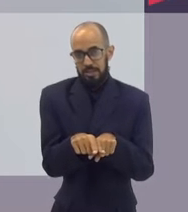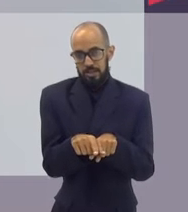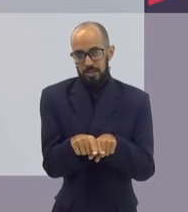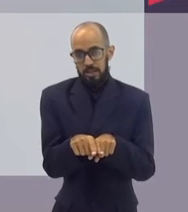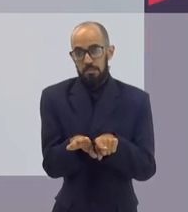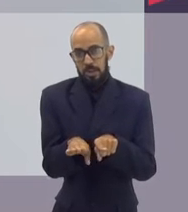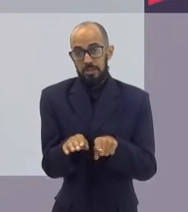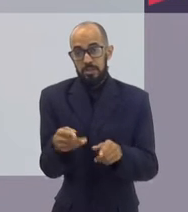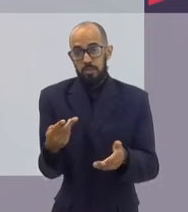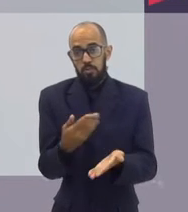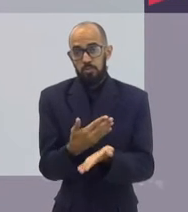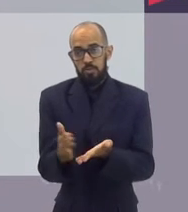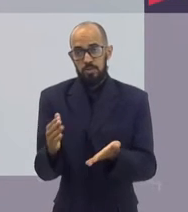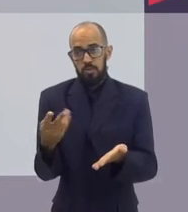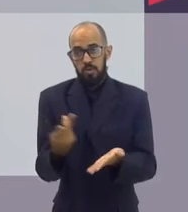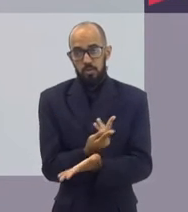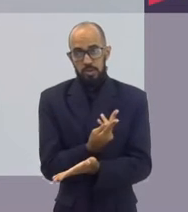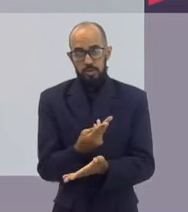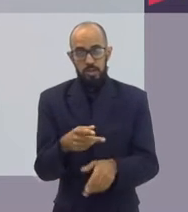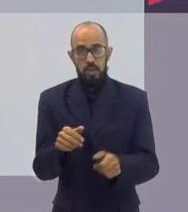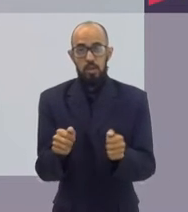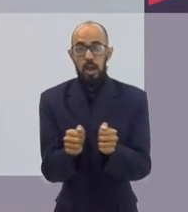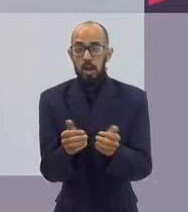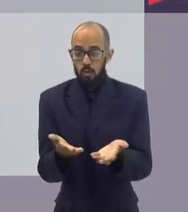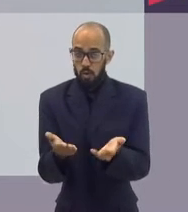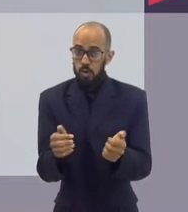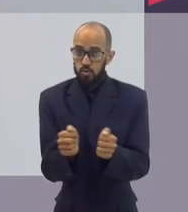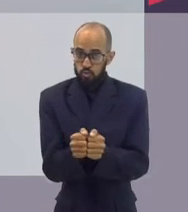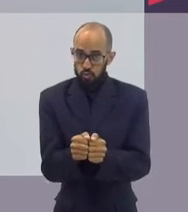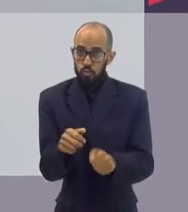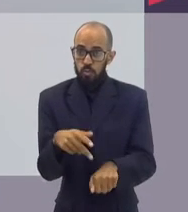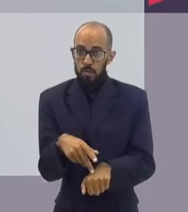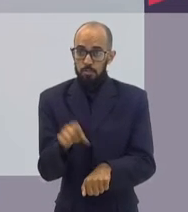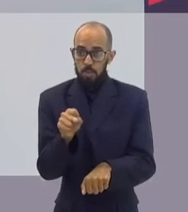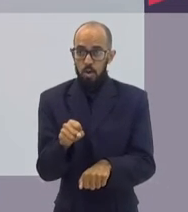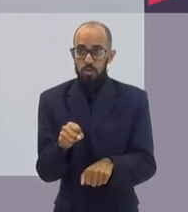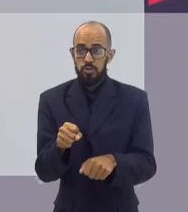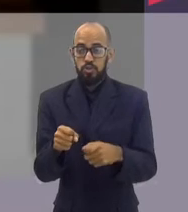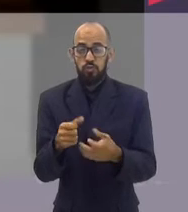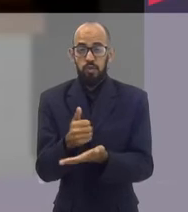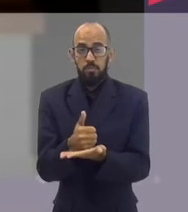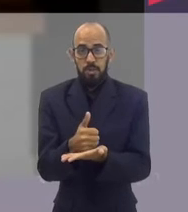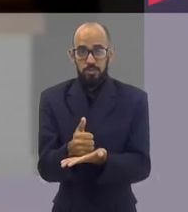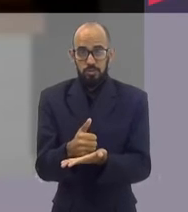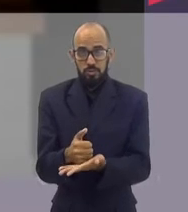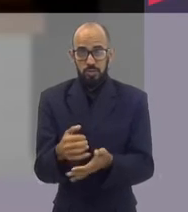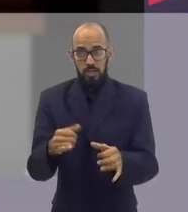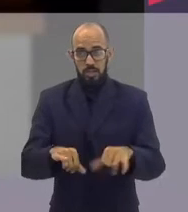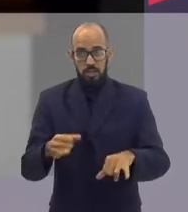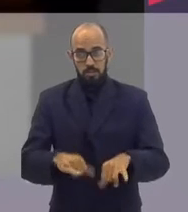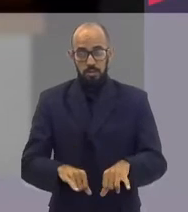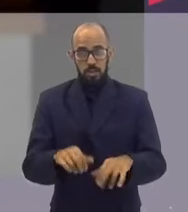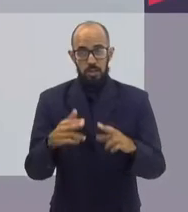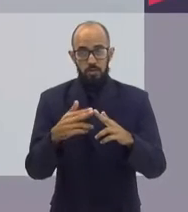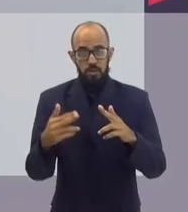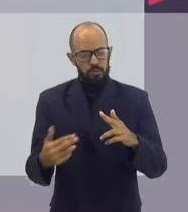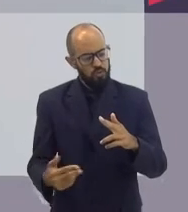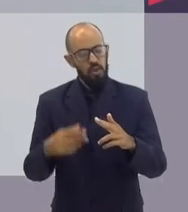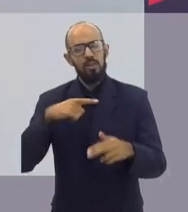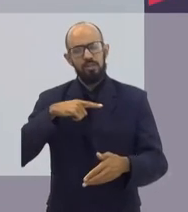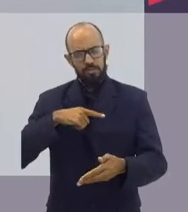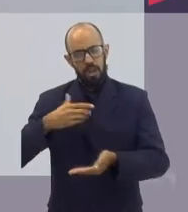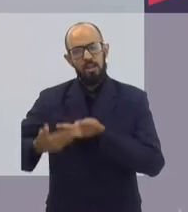né, como está acontecendo, inclusive, no nosso programa de pós-graduação em farmacologia e química medicinal da UFRJ, né, já tem